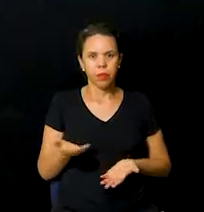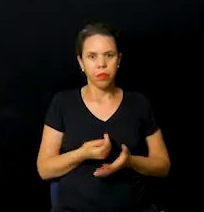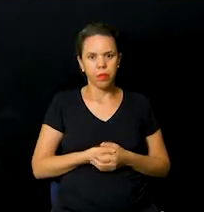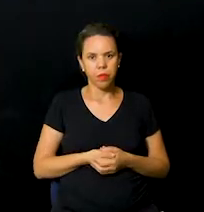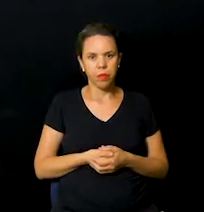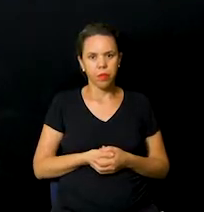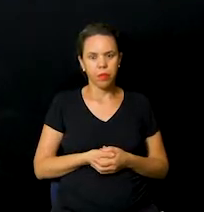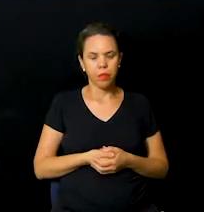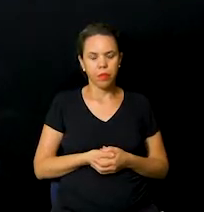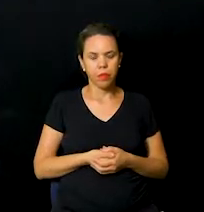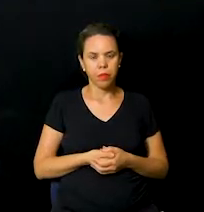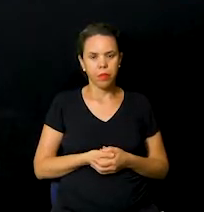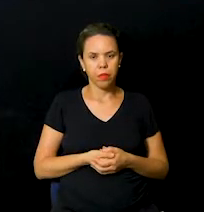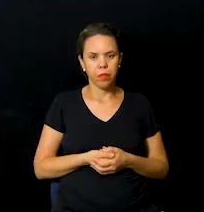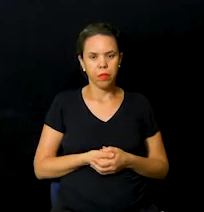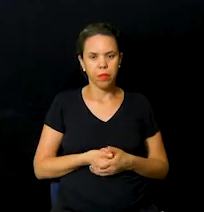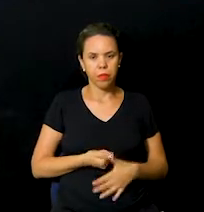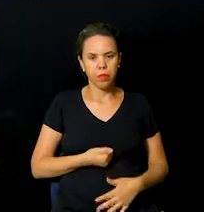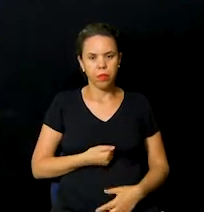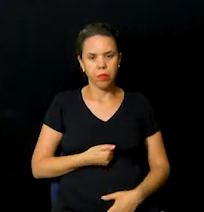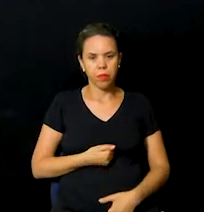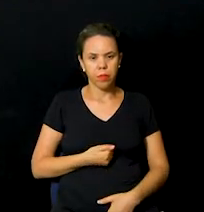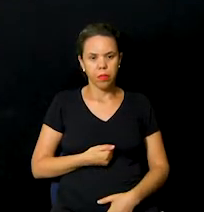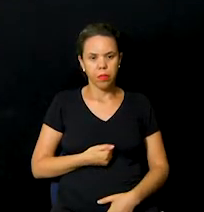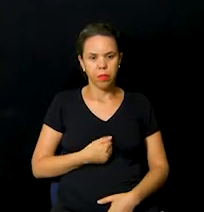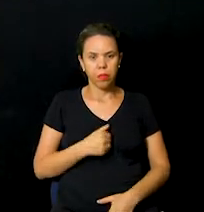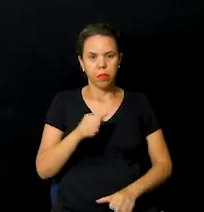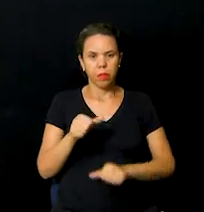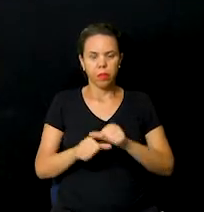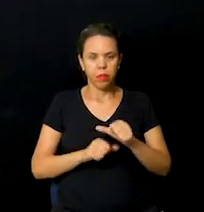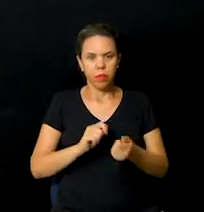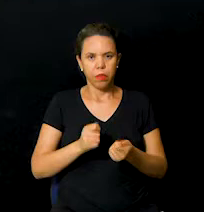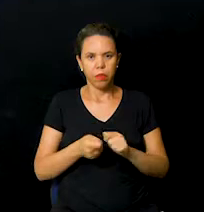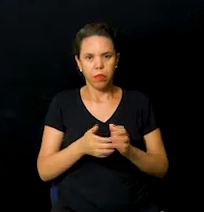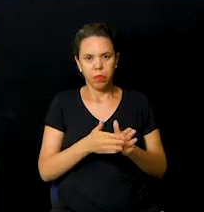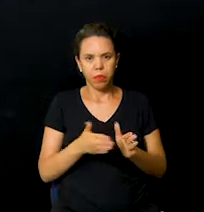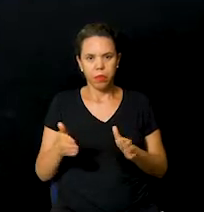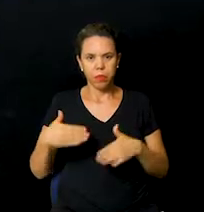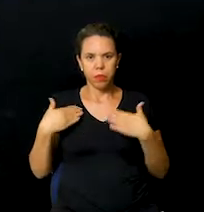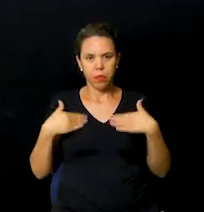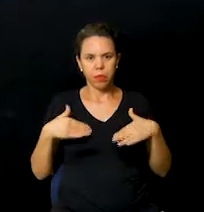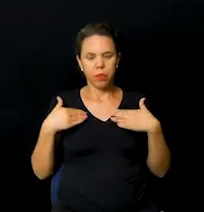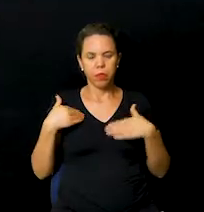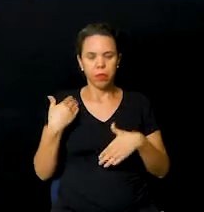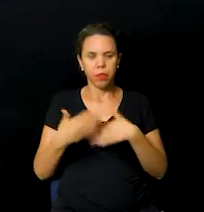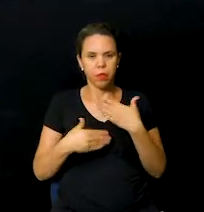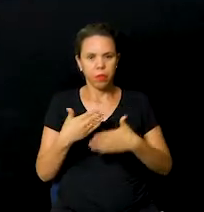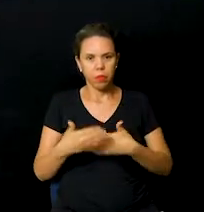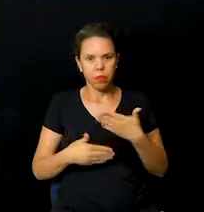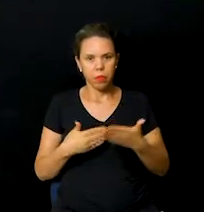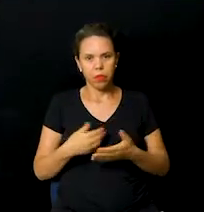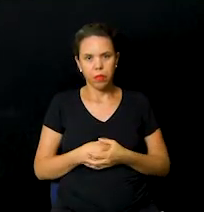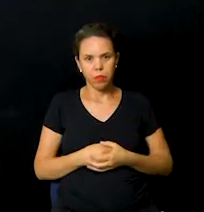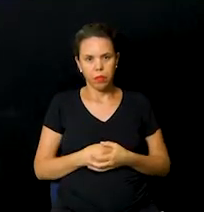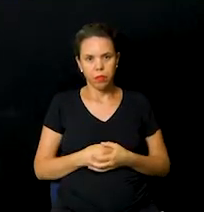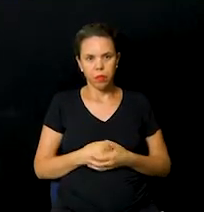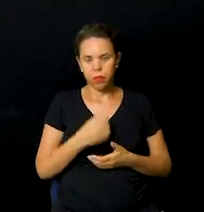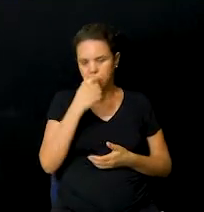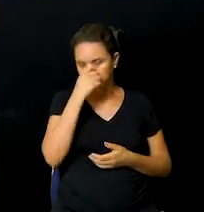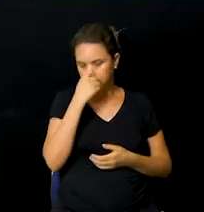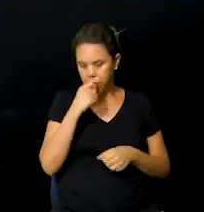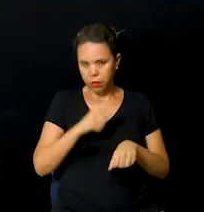exatamente. Então, o ideal é você ir fazendo uma transição devagar, porque você leva um